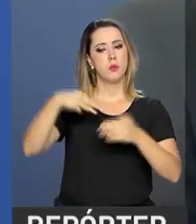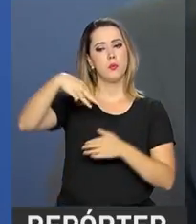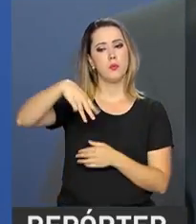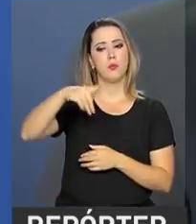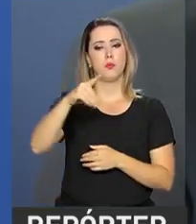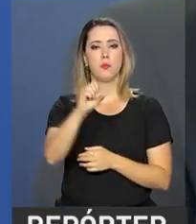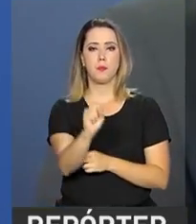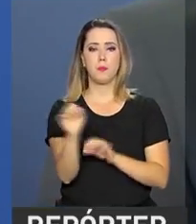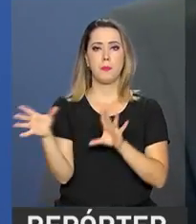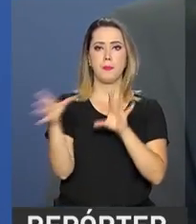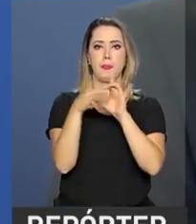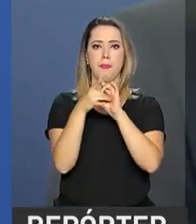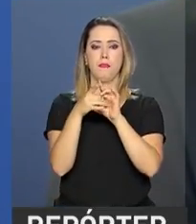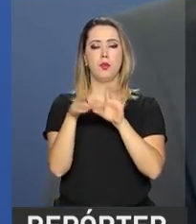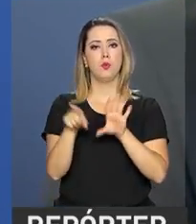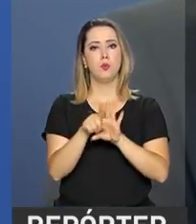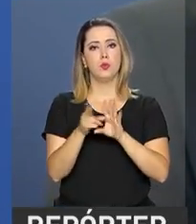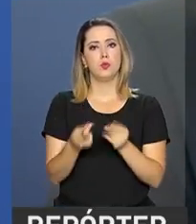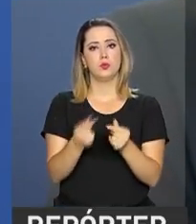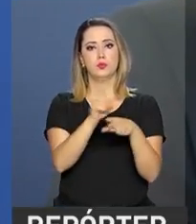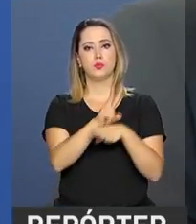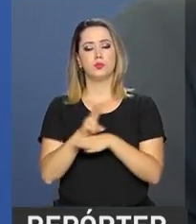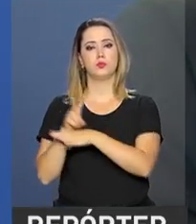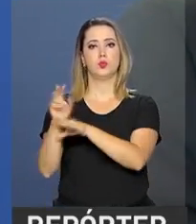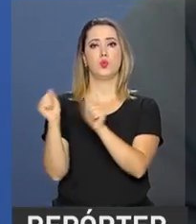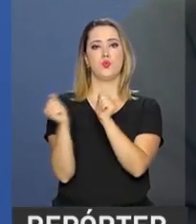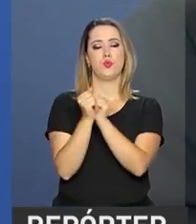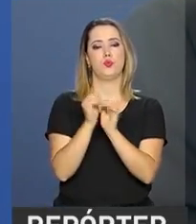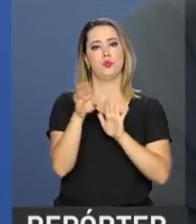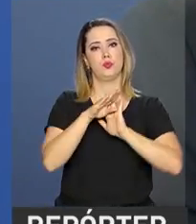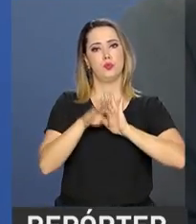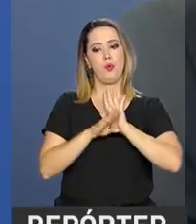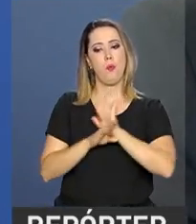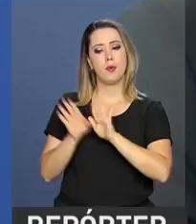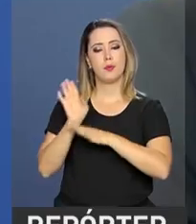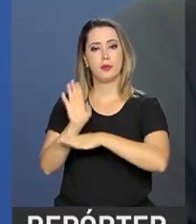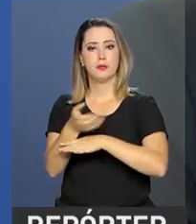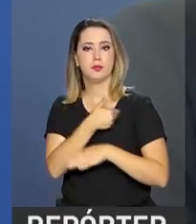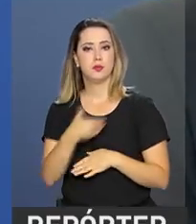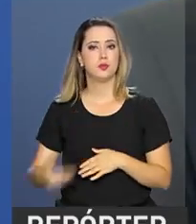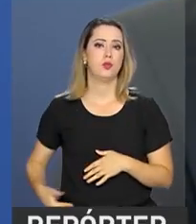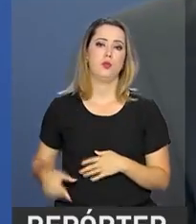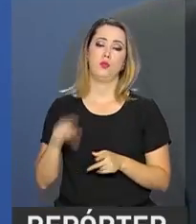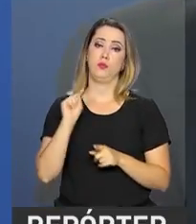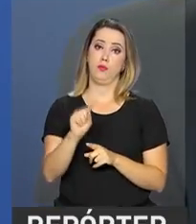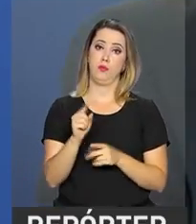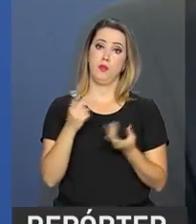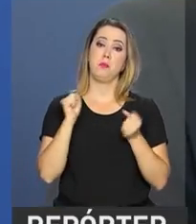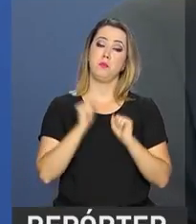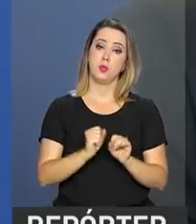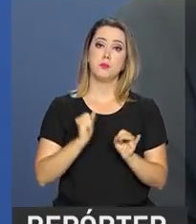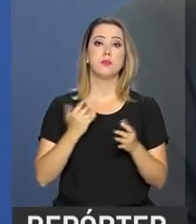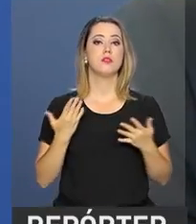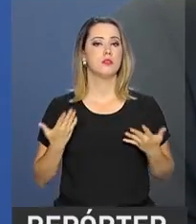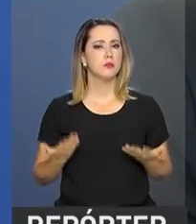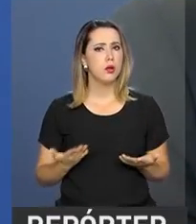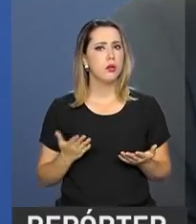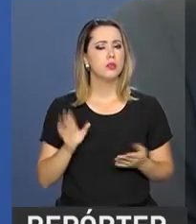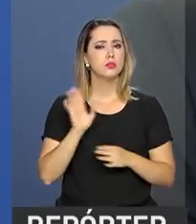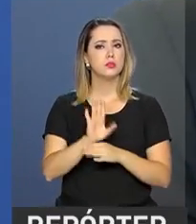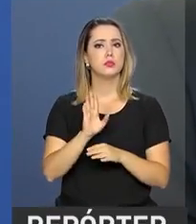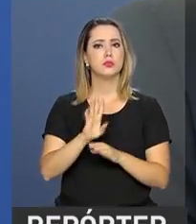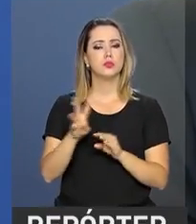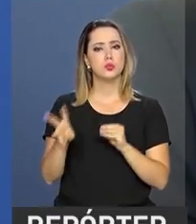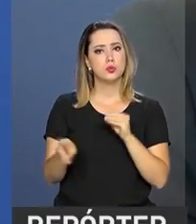integrar a política de microcrédito a programas de assistência governamental, possibilitando o